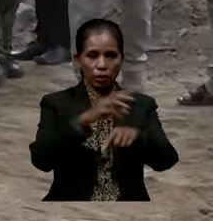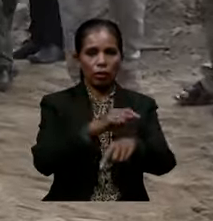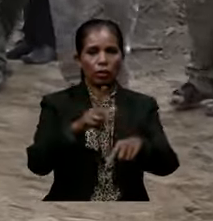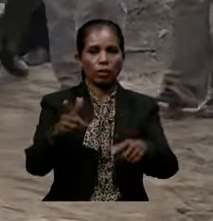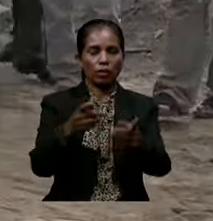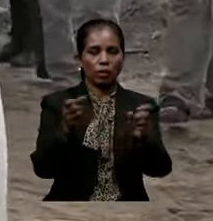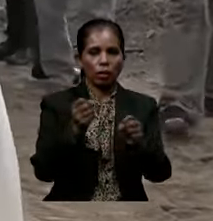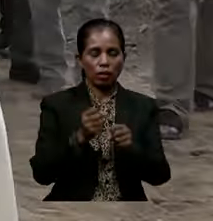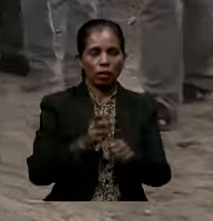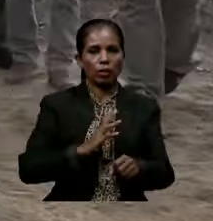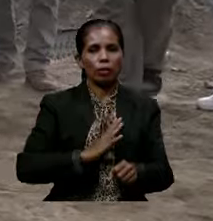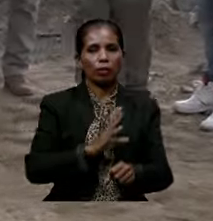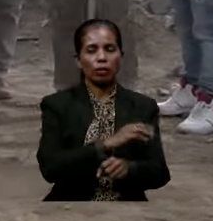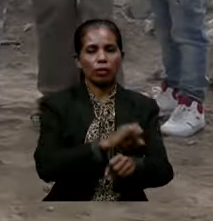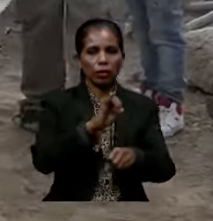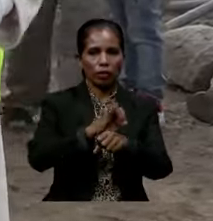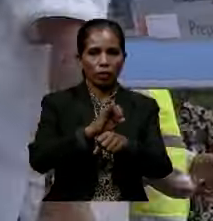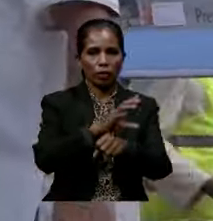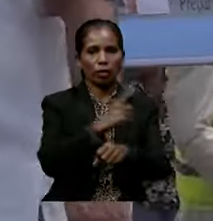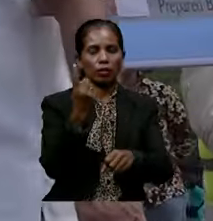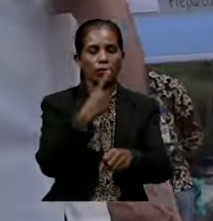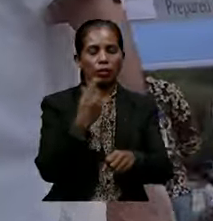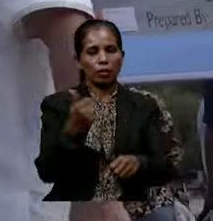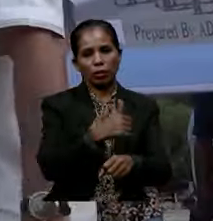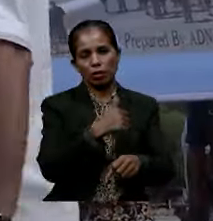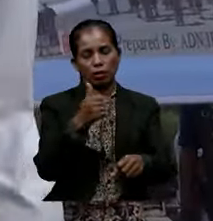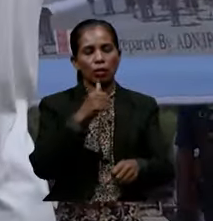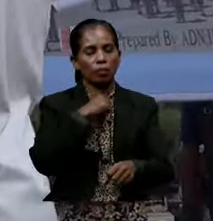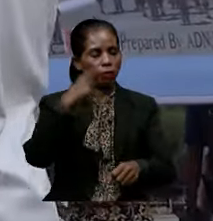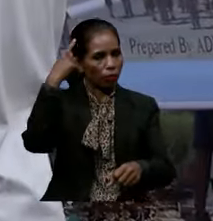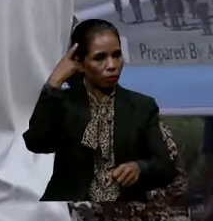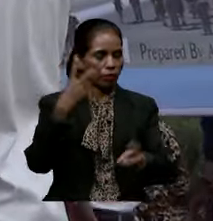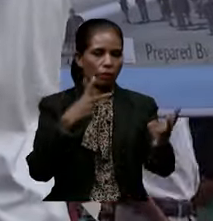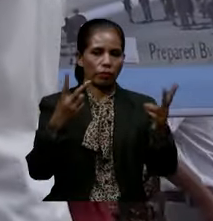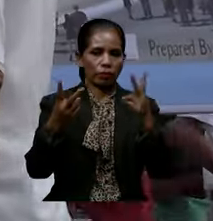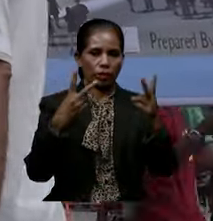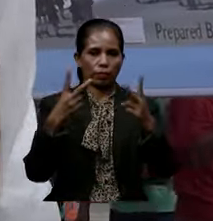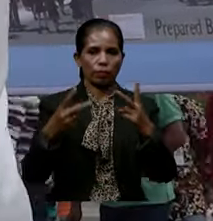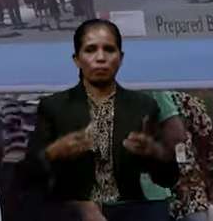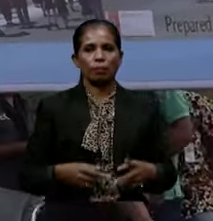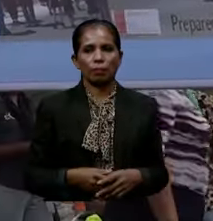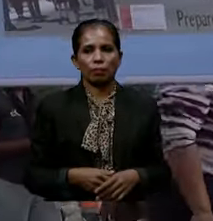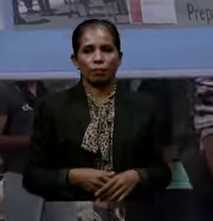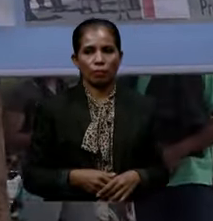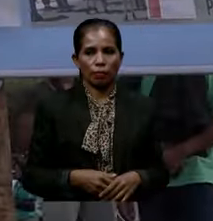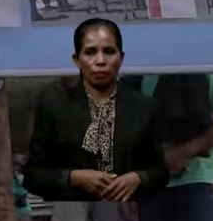aeroporto Comoro igreja catedral no fatem sira seluk neve Papa se visita Santina de Jesus Marito da Costa GMN.